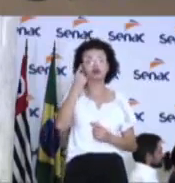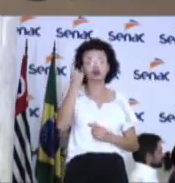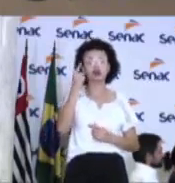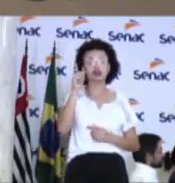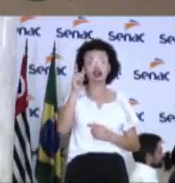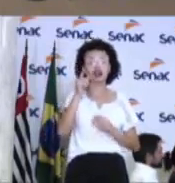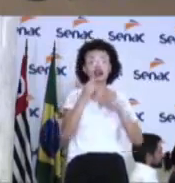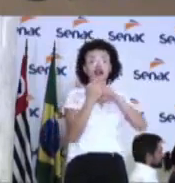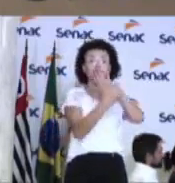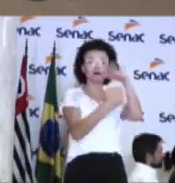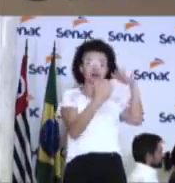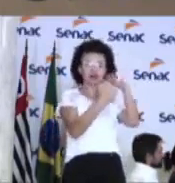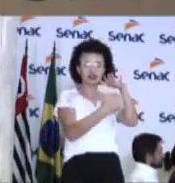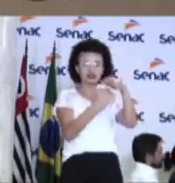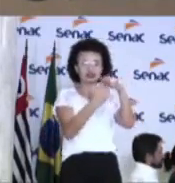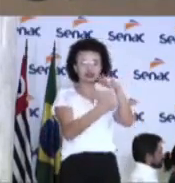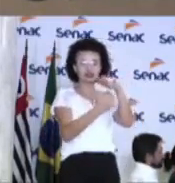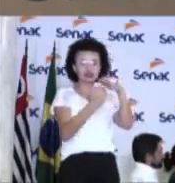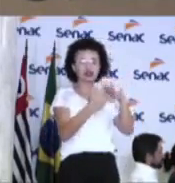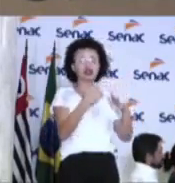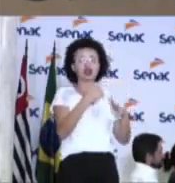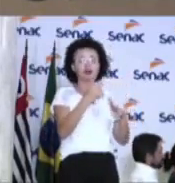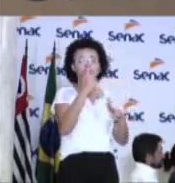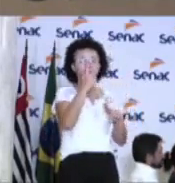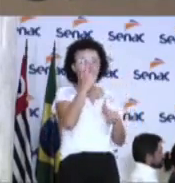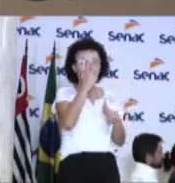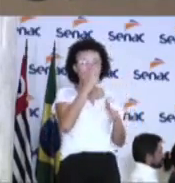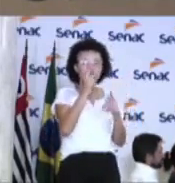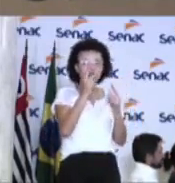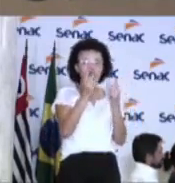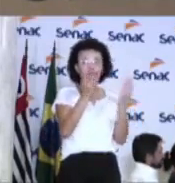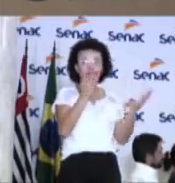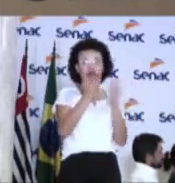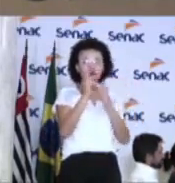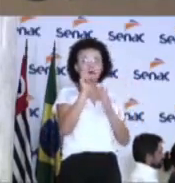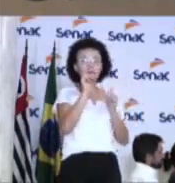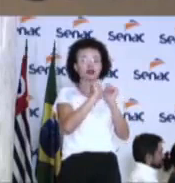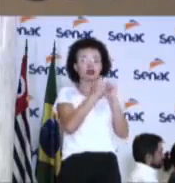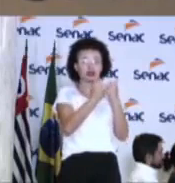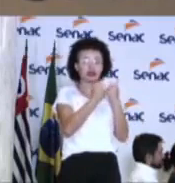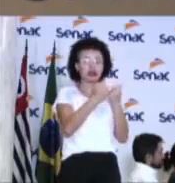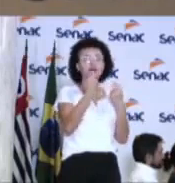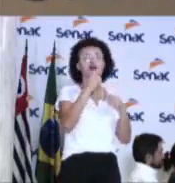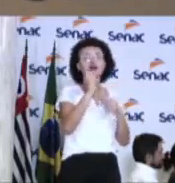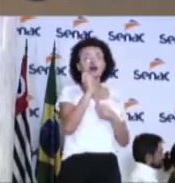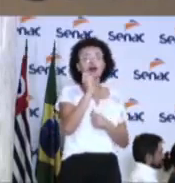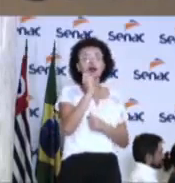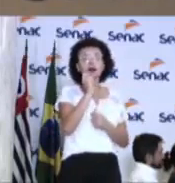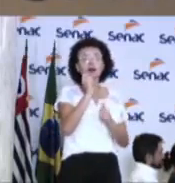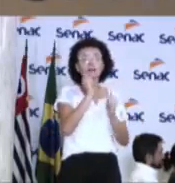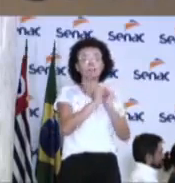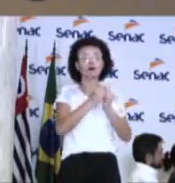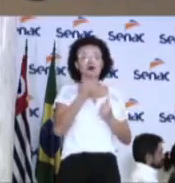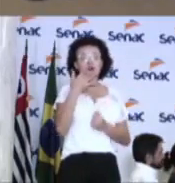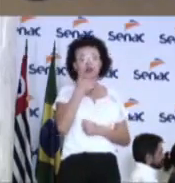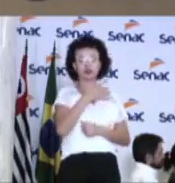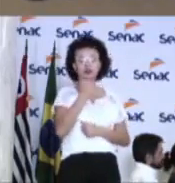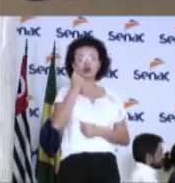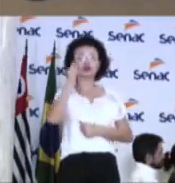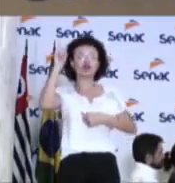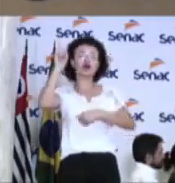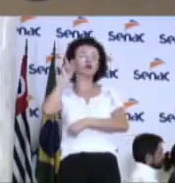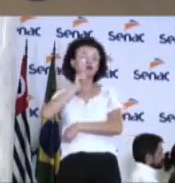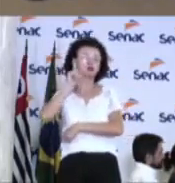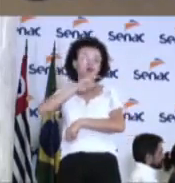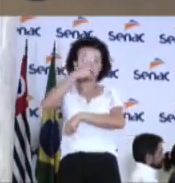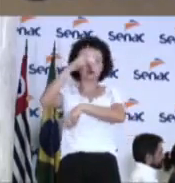agência, tem que ter pão bom. Né? Então, a criatividade é natural. Quando a gente olha para os gringos, a gente vê